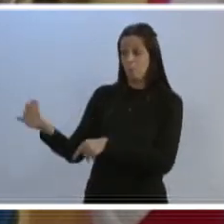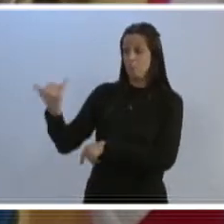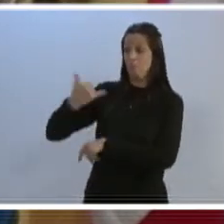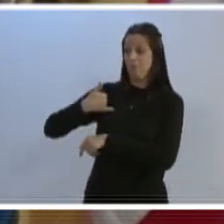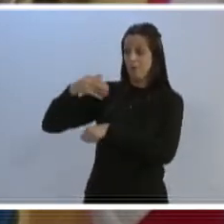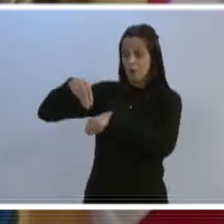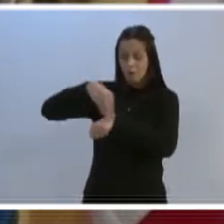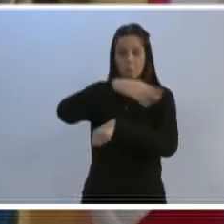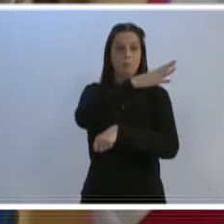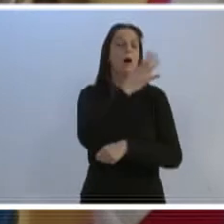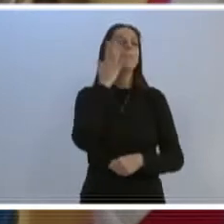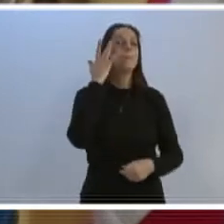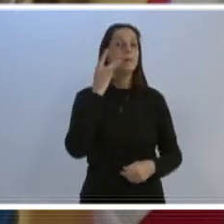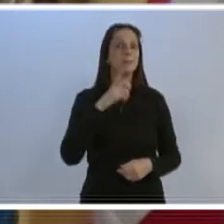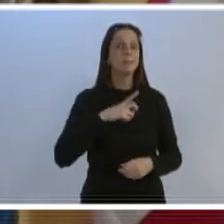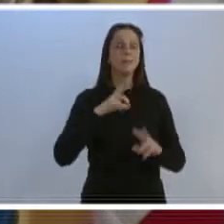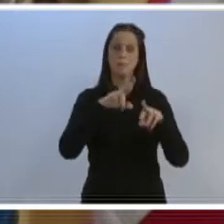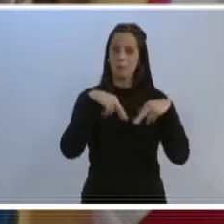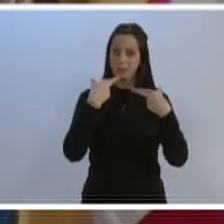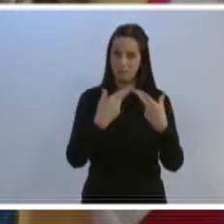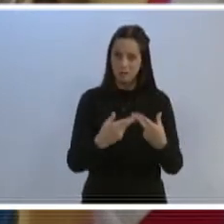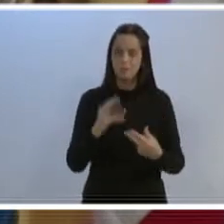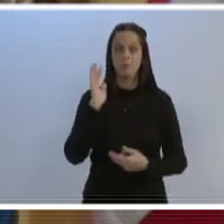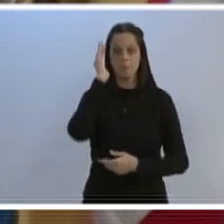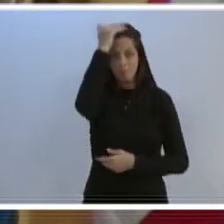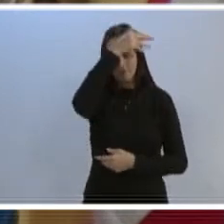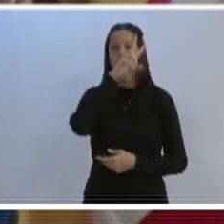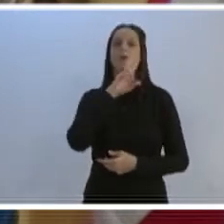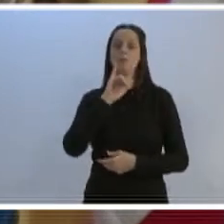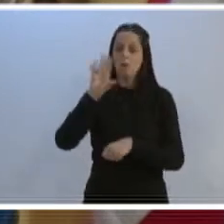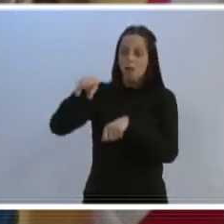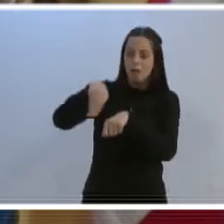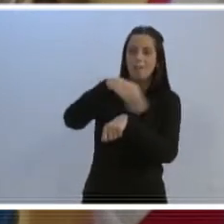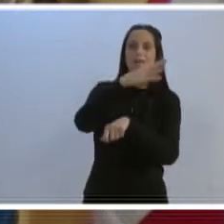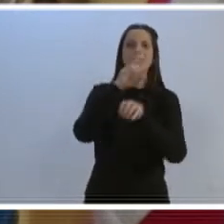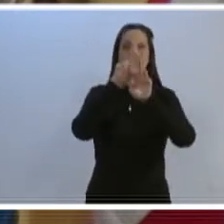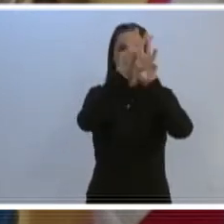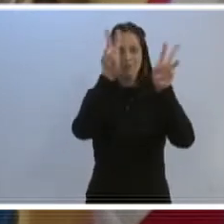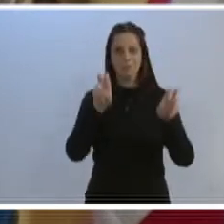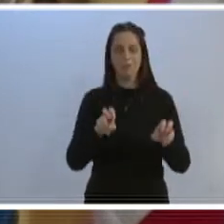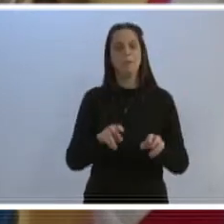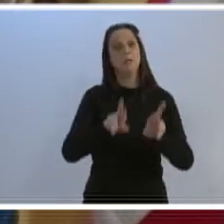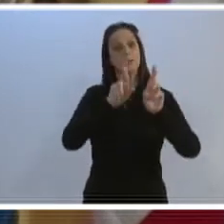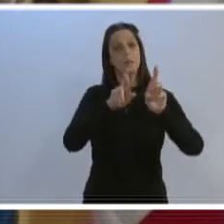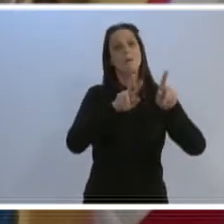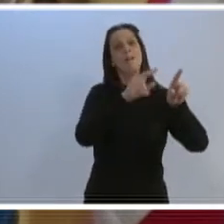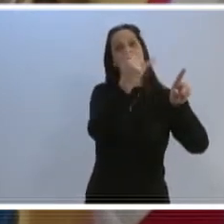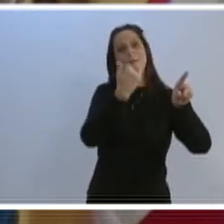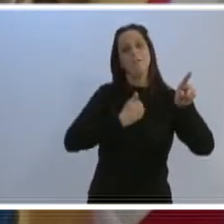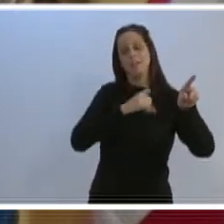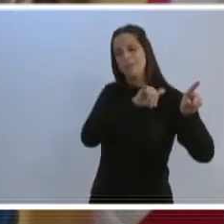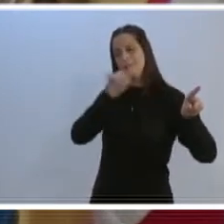reunião com ele amanhã inclusive vou falar sobre esse assunto e poder passar uma informação positiva para a população obrigada